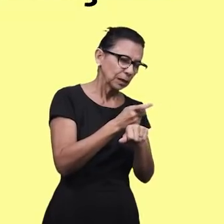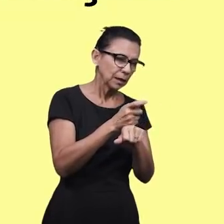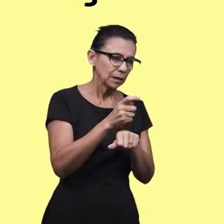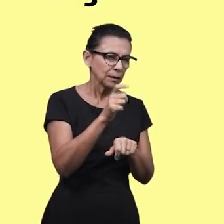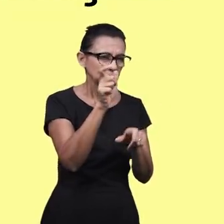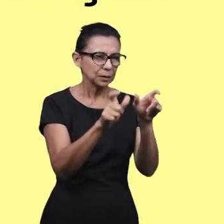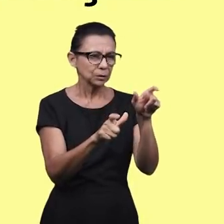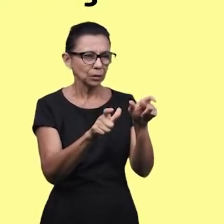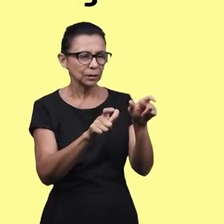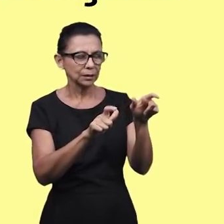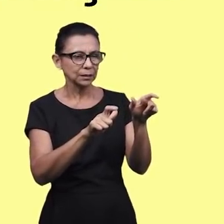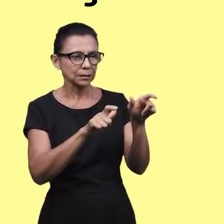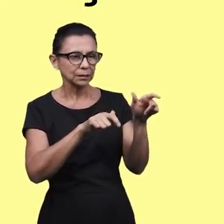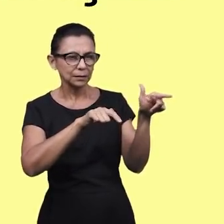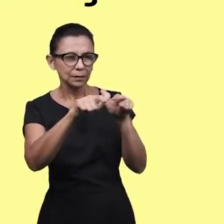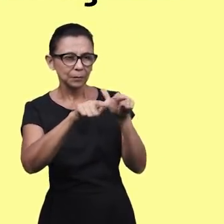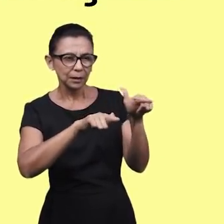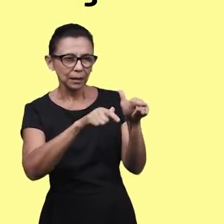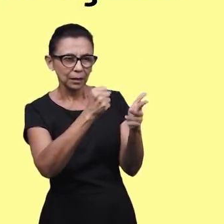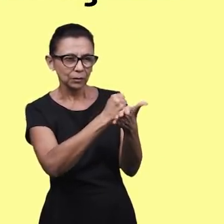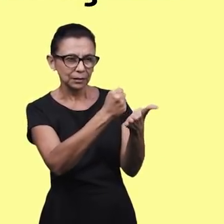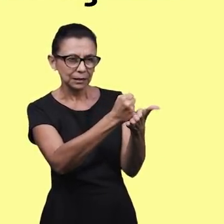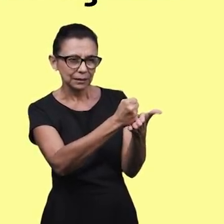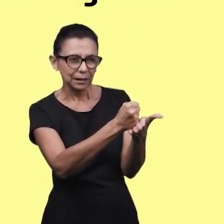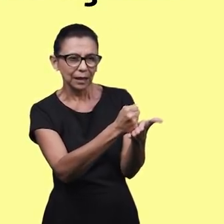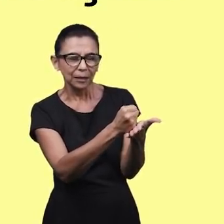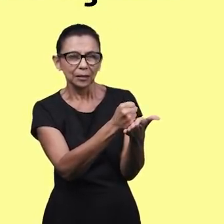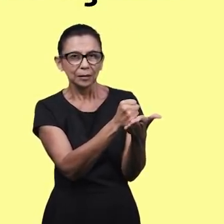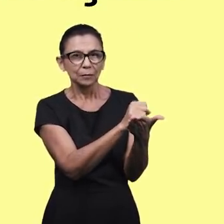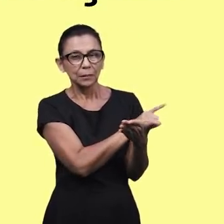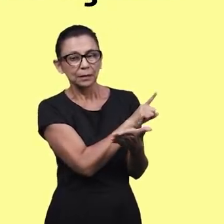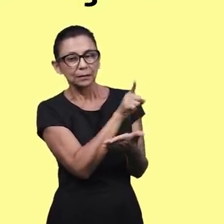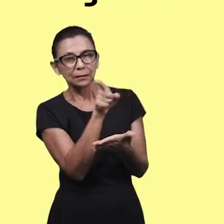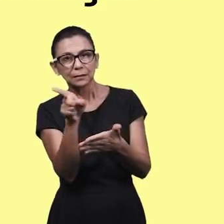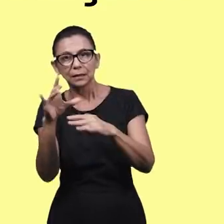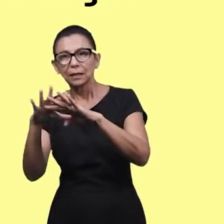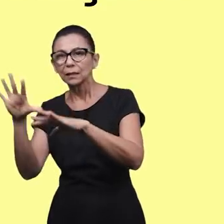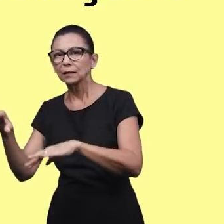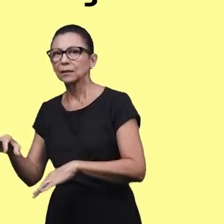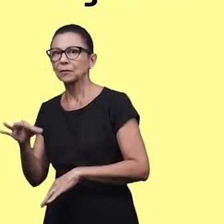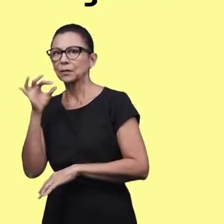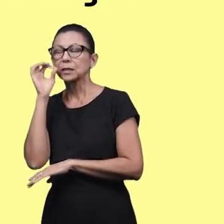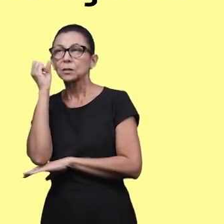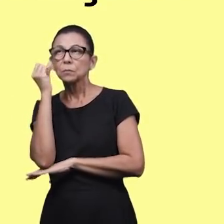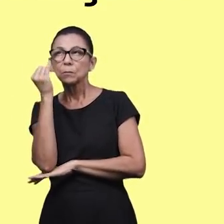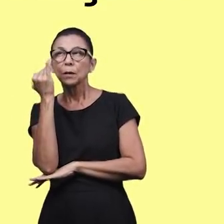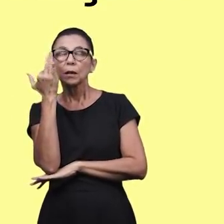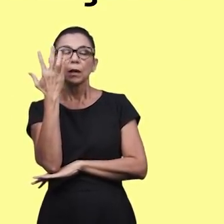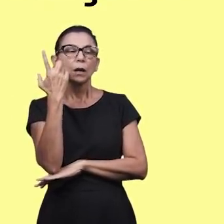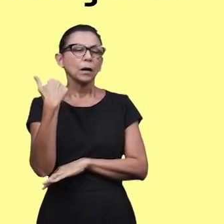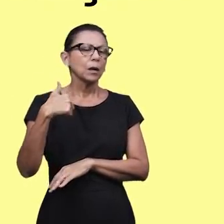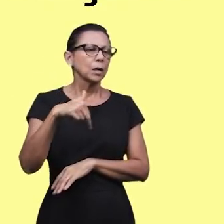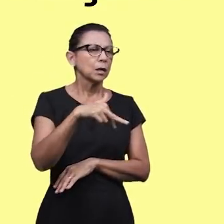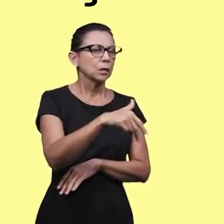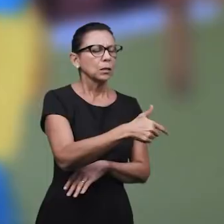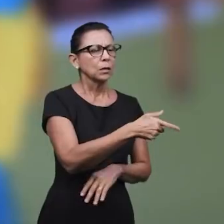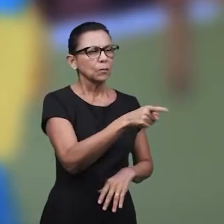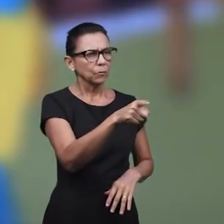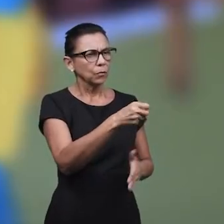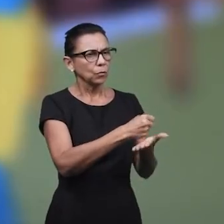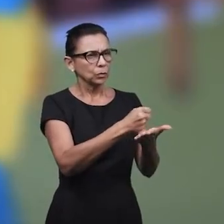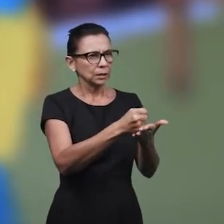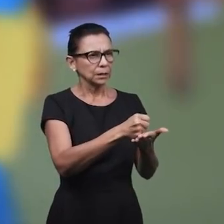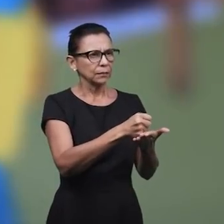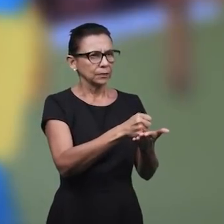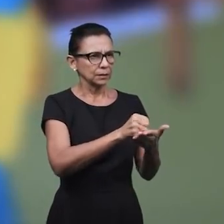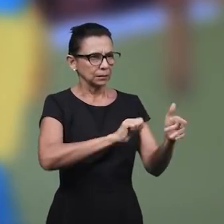plantação. De madrugada, encontrou os primeiros trabalhadores, combinou com eles um dinheiro e mandou